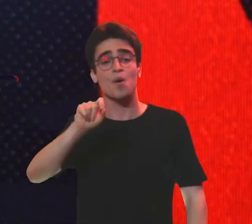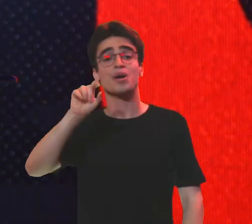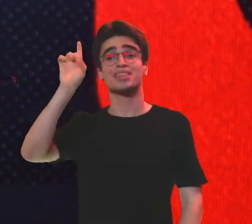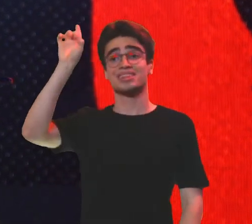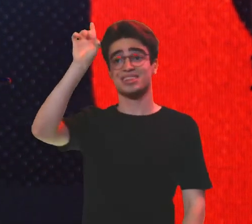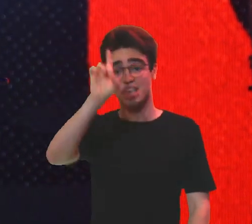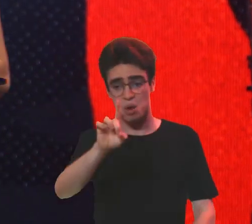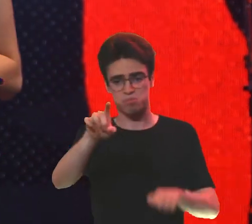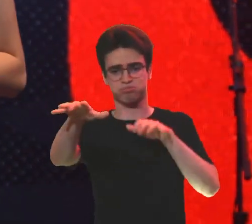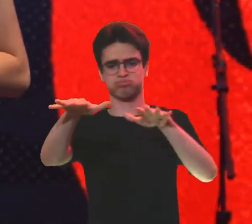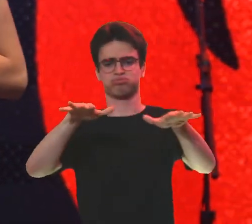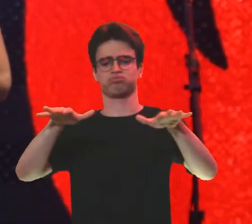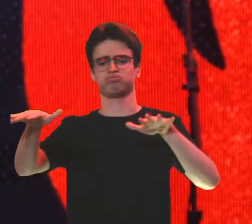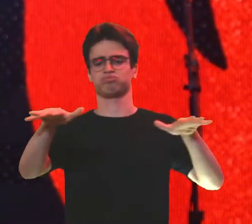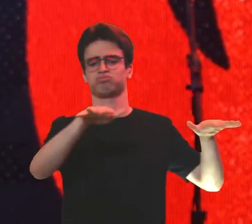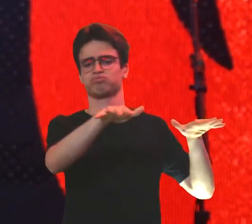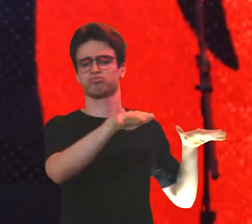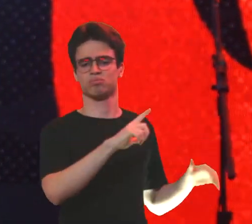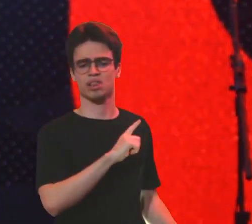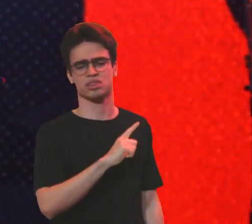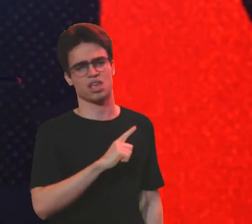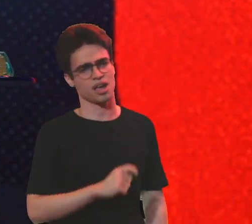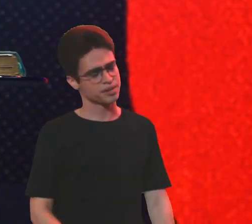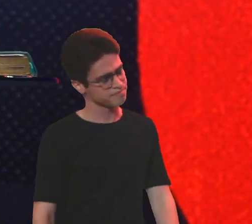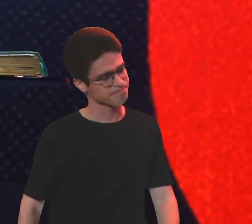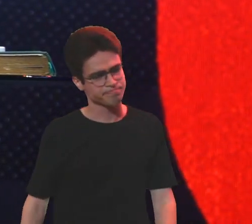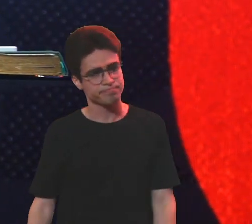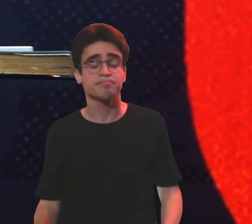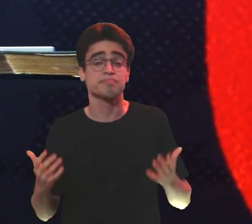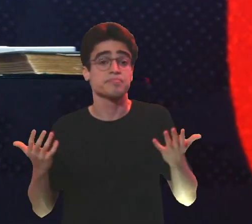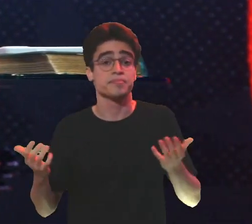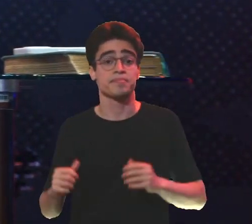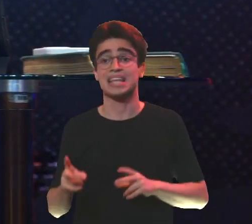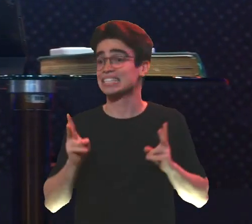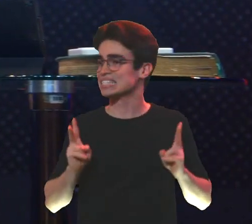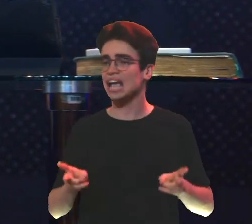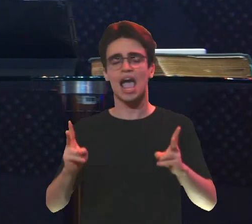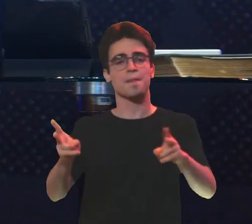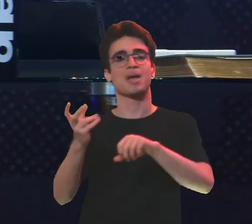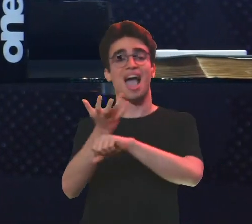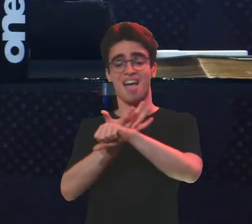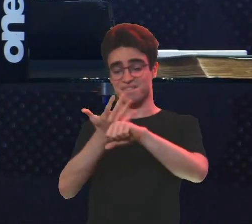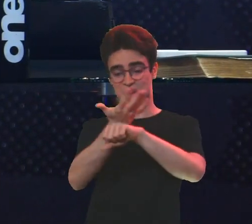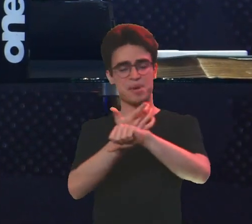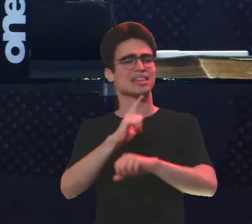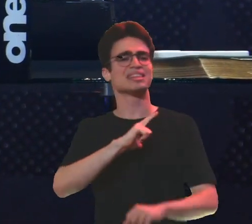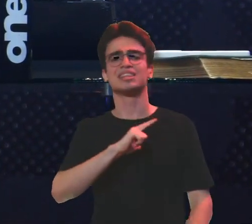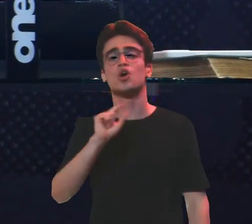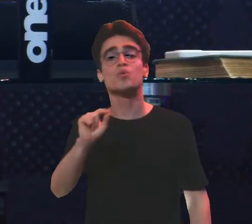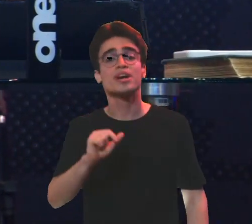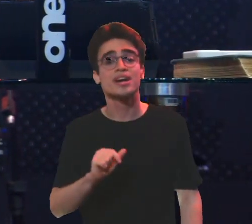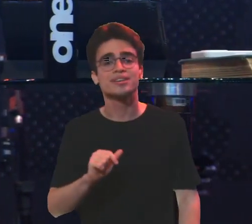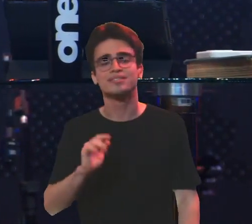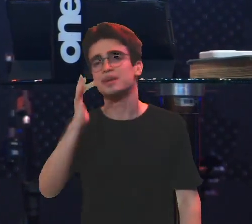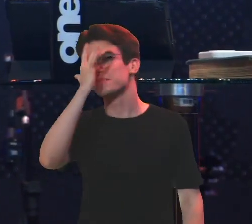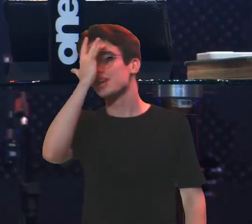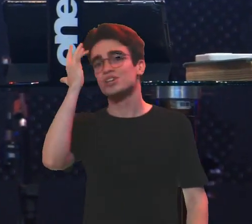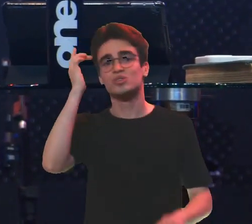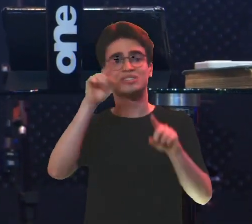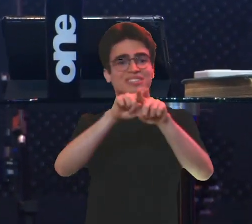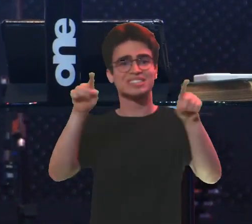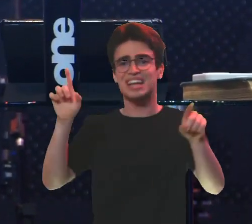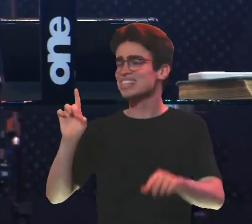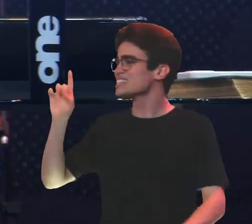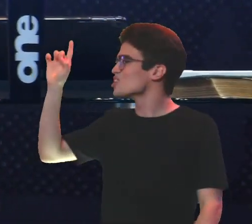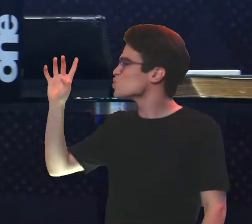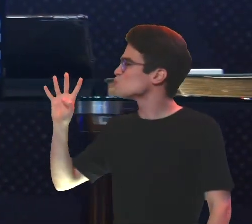meio daquele povo. Todo avivamento, ele é marcado por pessoas que conhecem tanto a Deus,